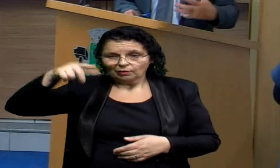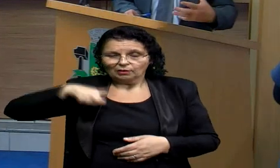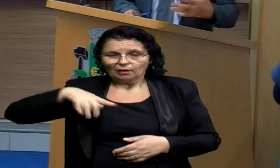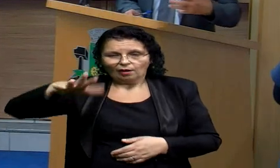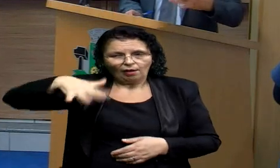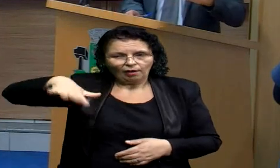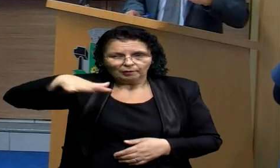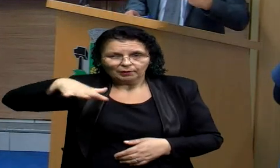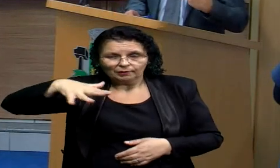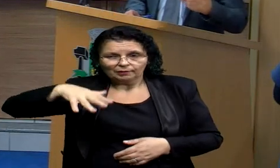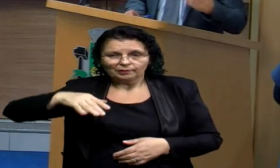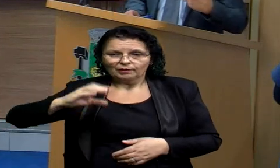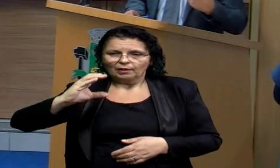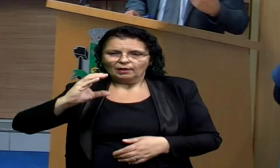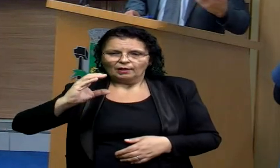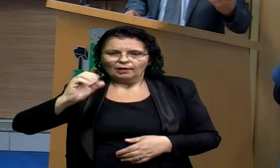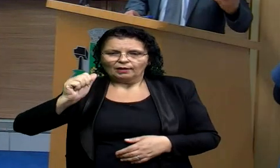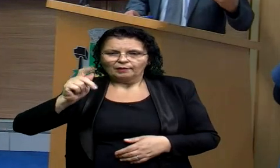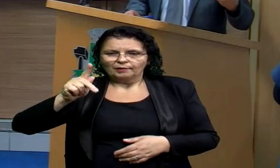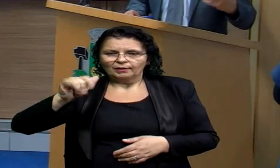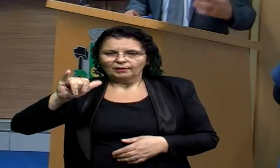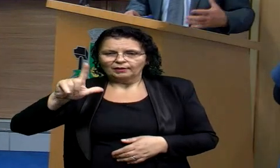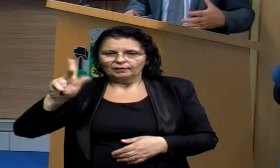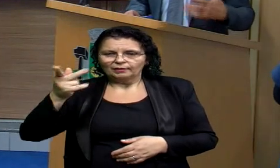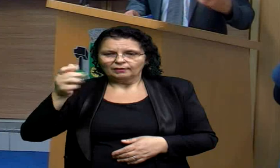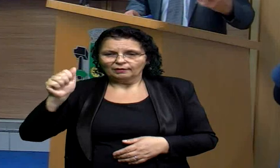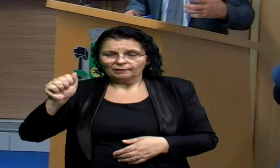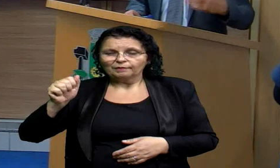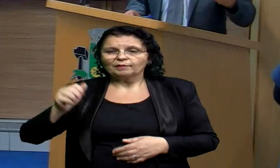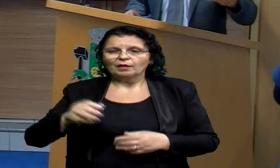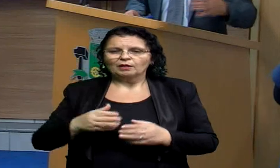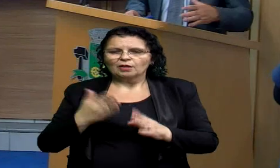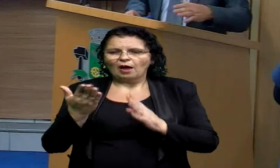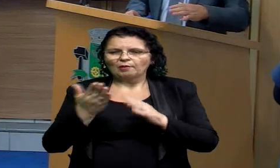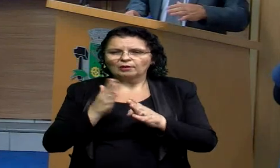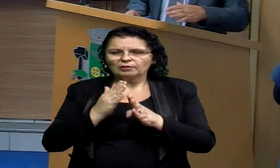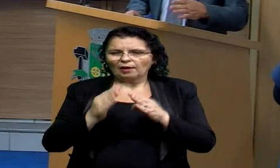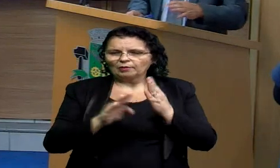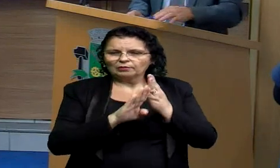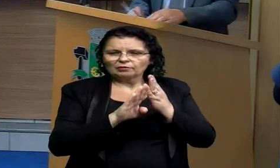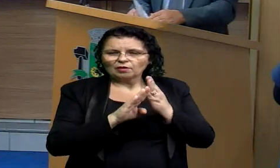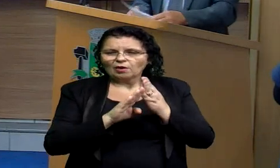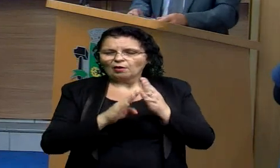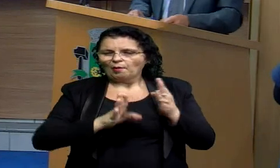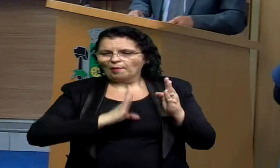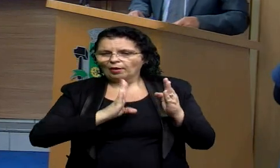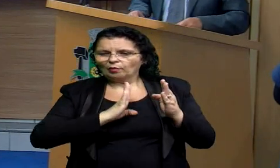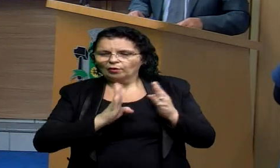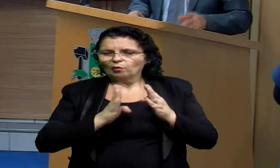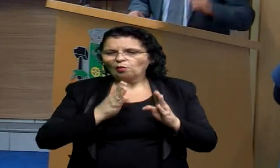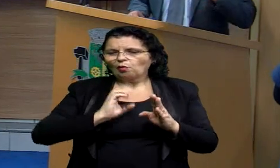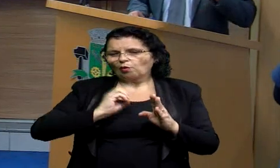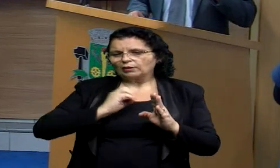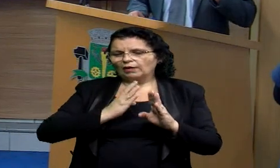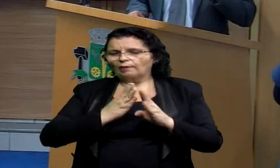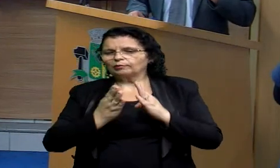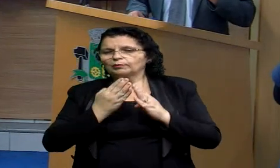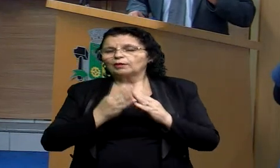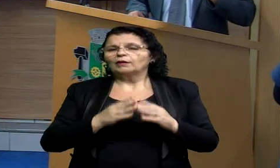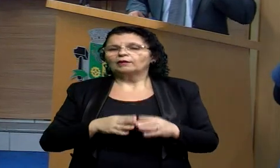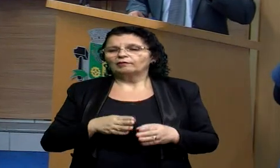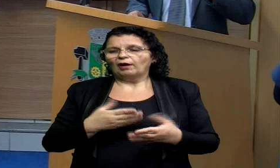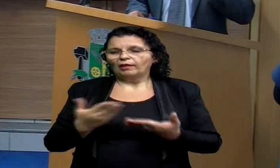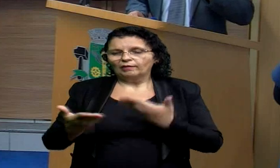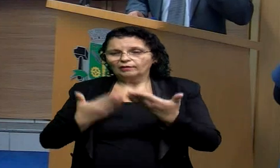daquela região da Capelinha para trás né sentido a divisão de combar Jardim Mutinga vai ter um atendimento 24 horas na qual a